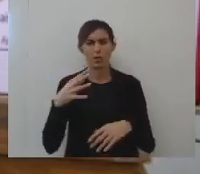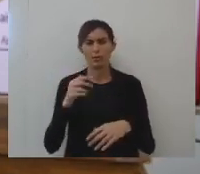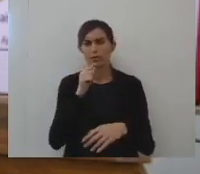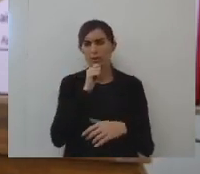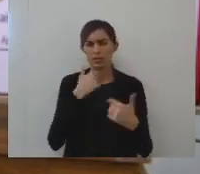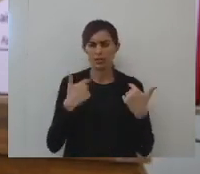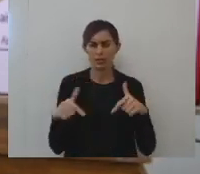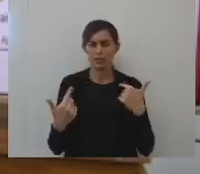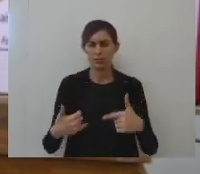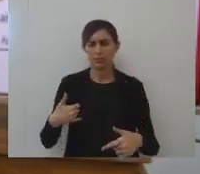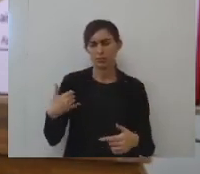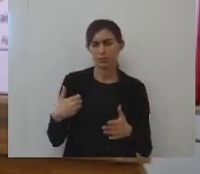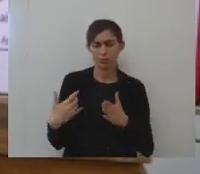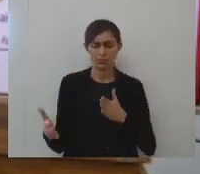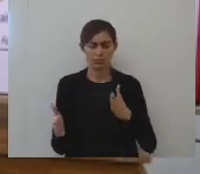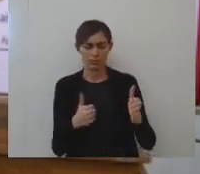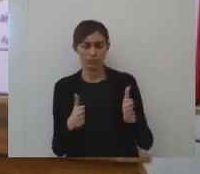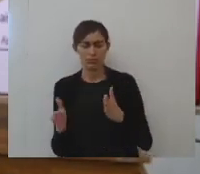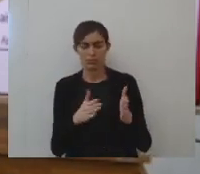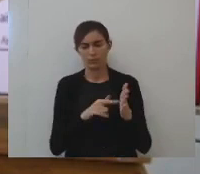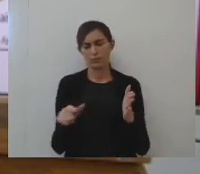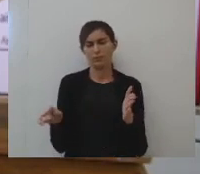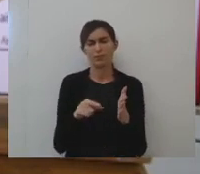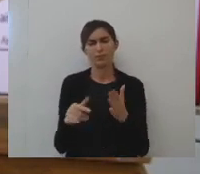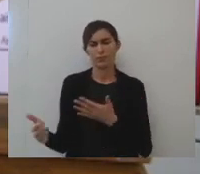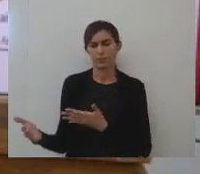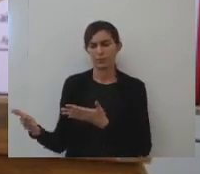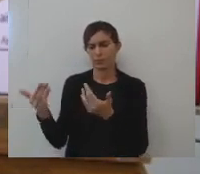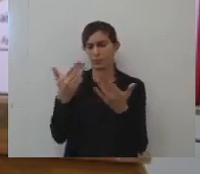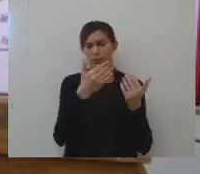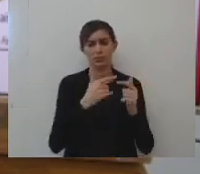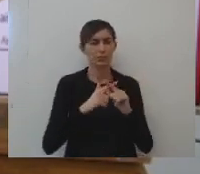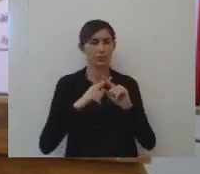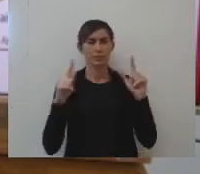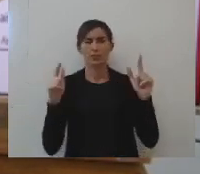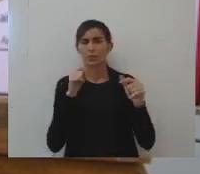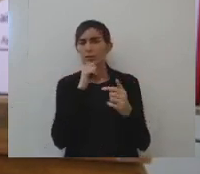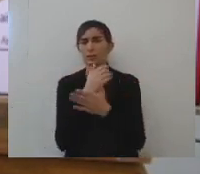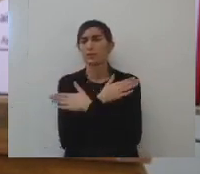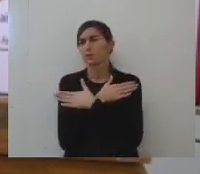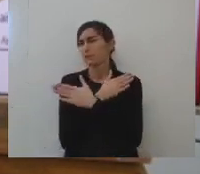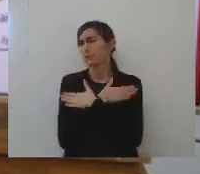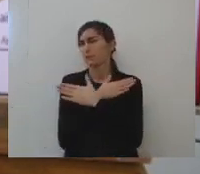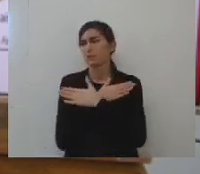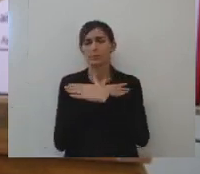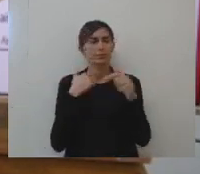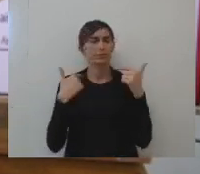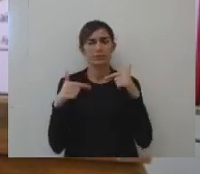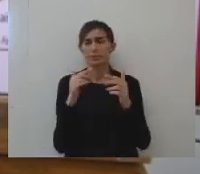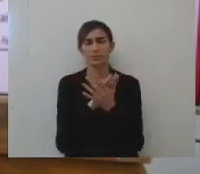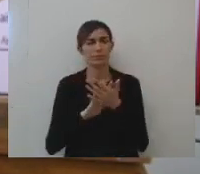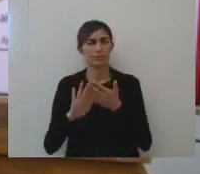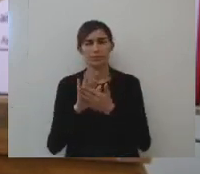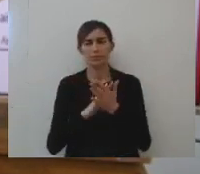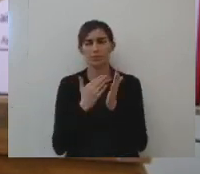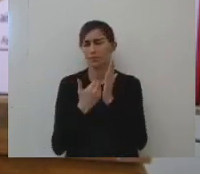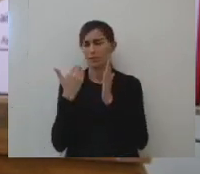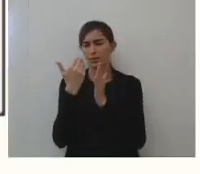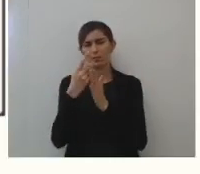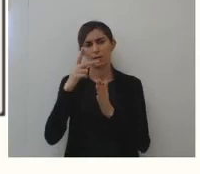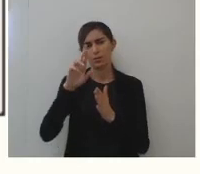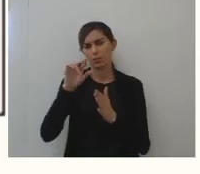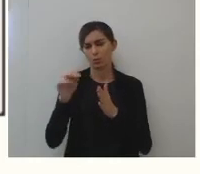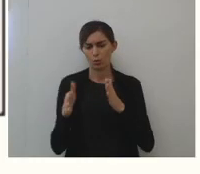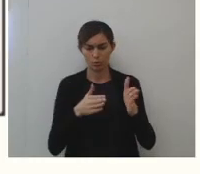idade, é o período onde os jovens eles estão mais desempregados. Observa aqui, ó. A gente está mais produtivo